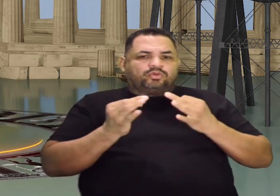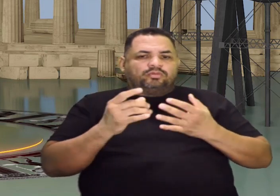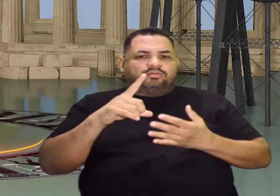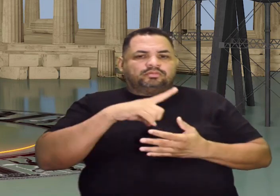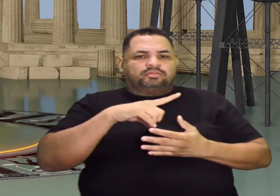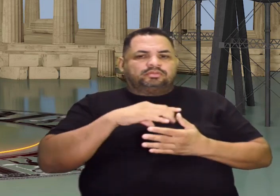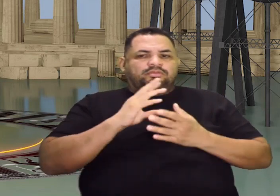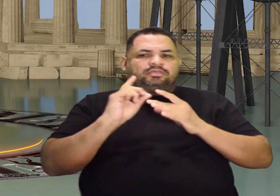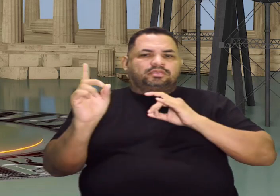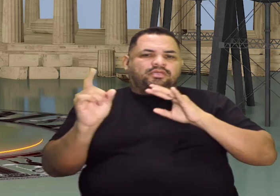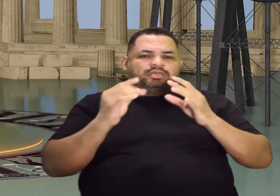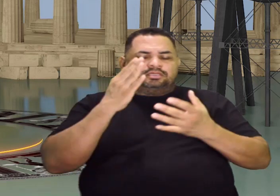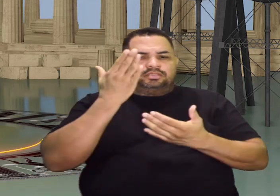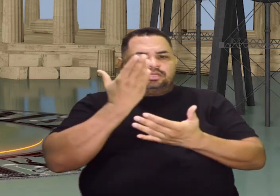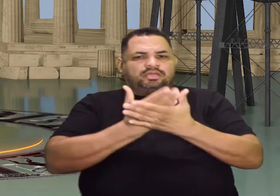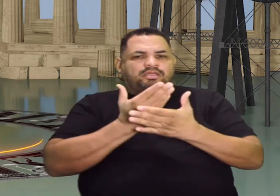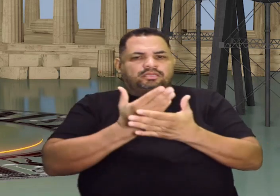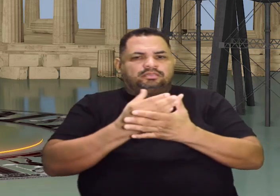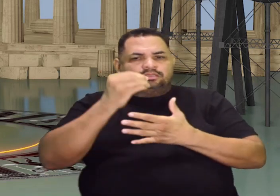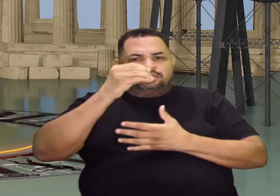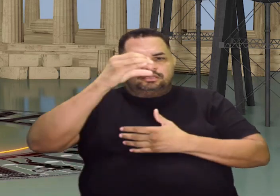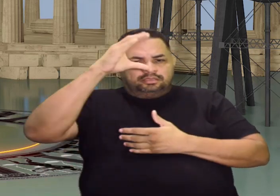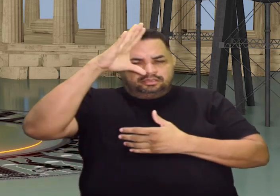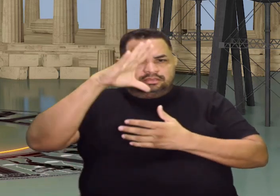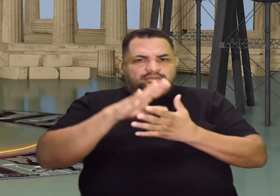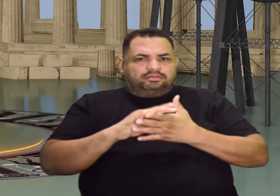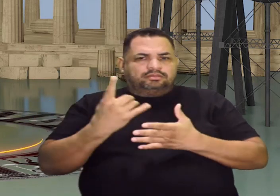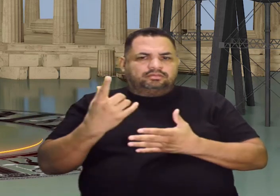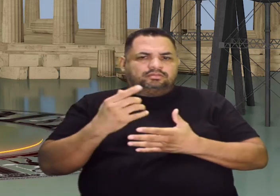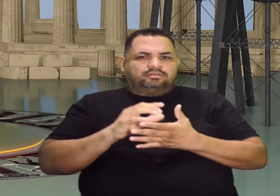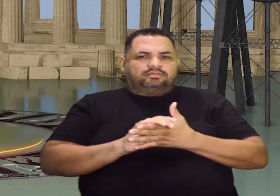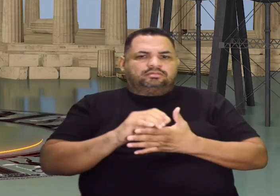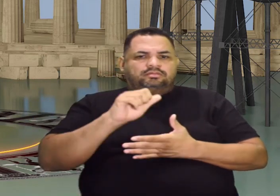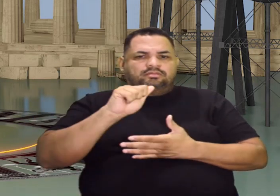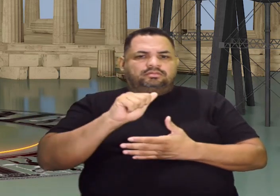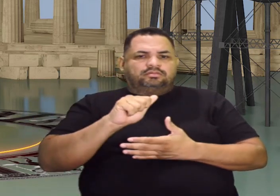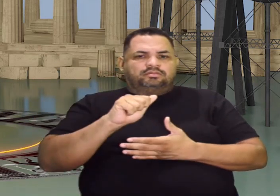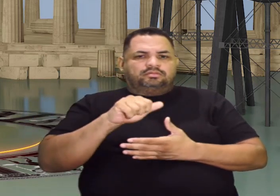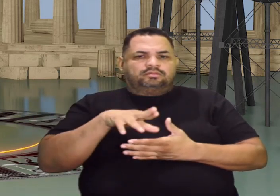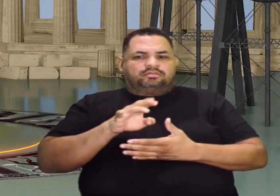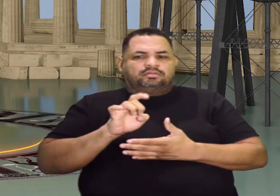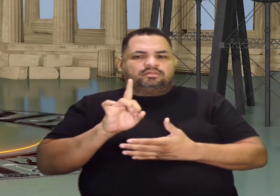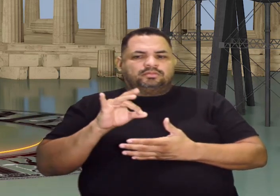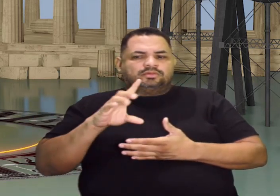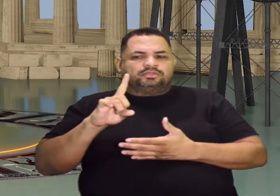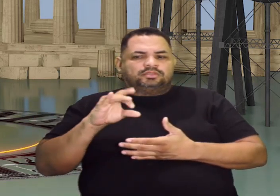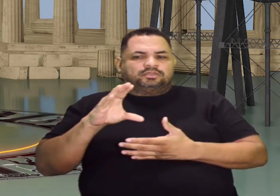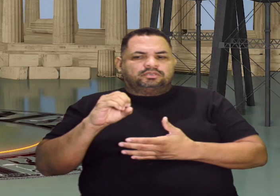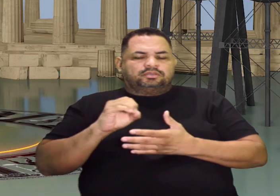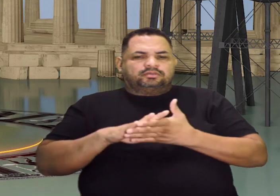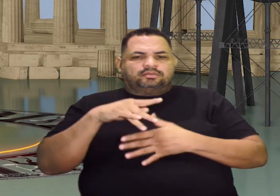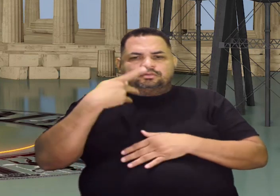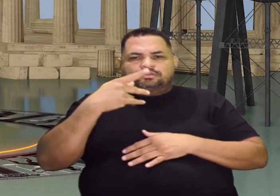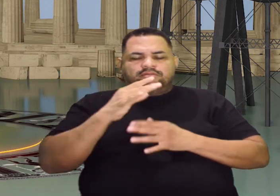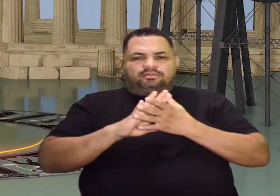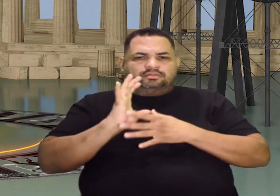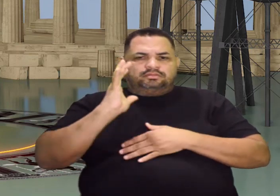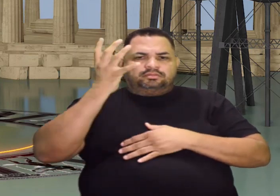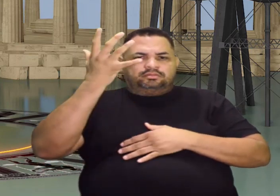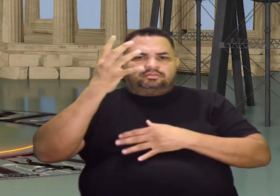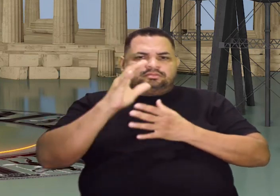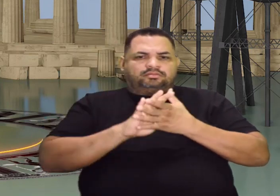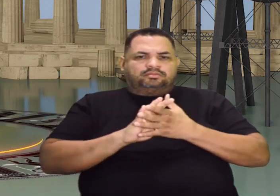De cada aula, de conhecimento. Olha só o antropocentrismo falando aí das habilidades e a capacidade